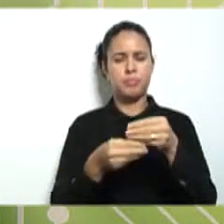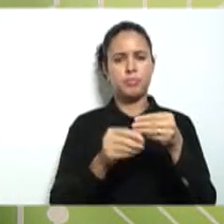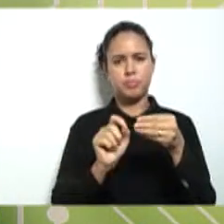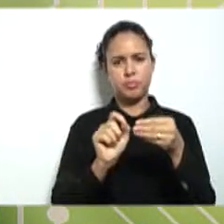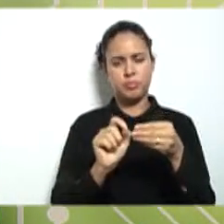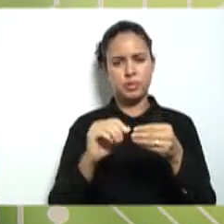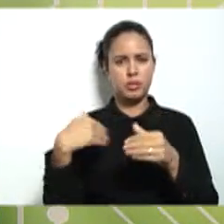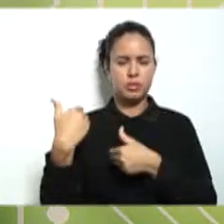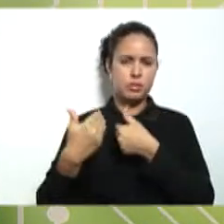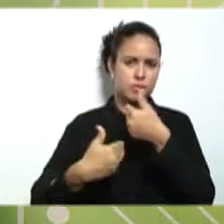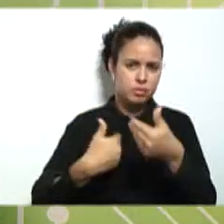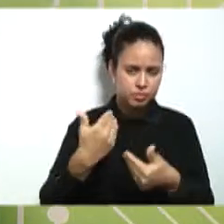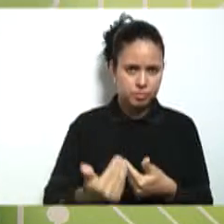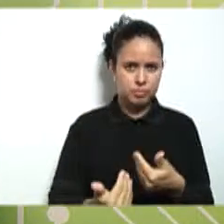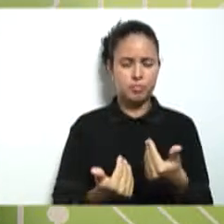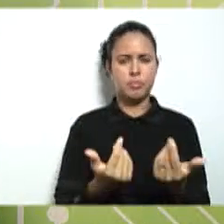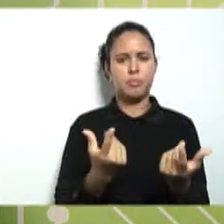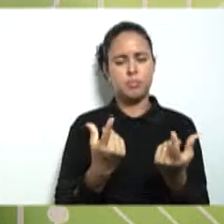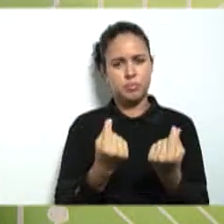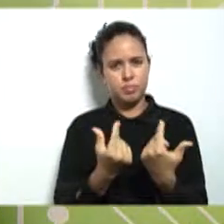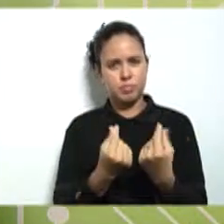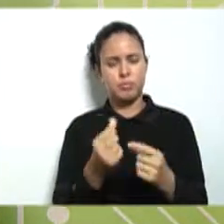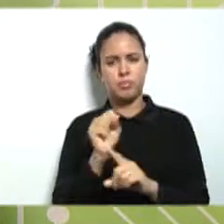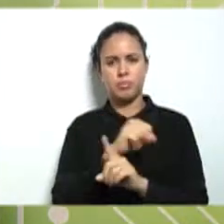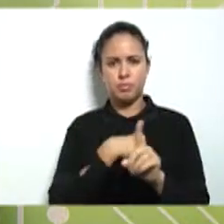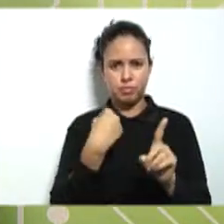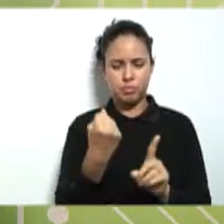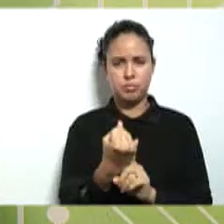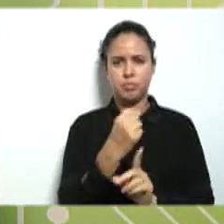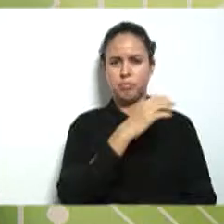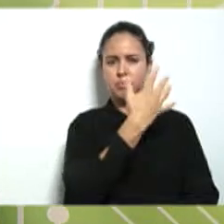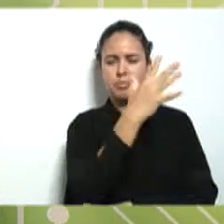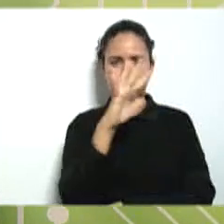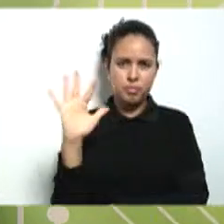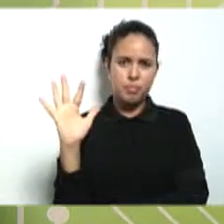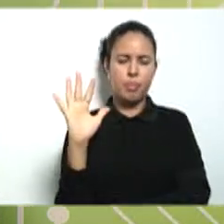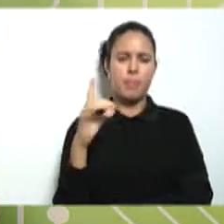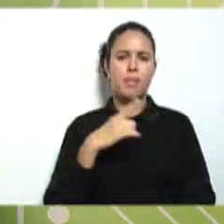do desenvolvimento econômico, social, ambiental. Então ele traz uma